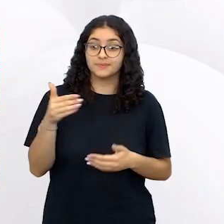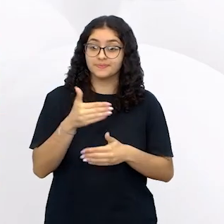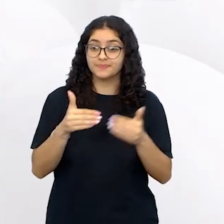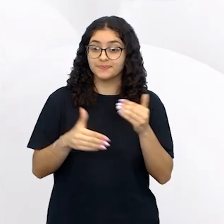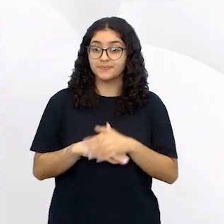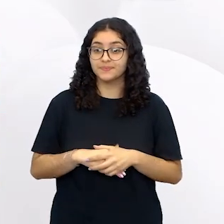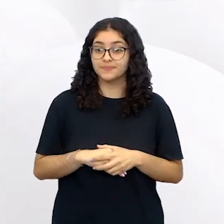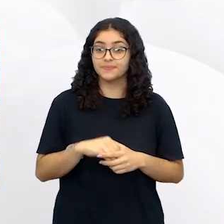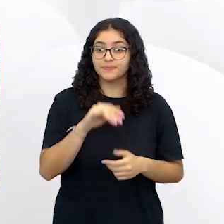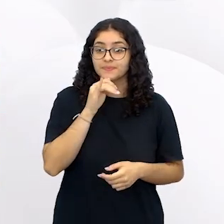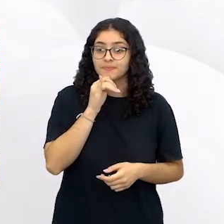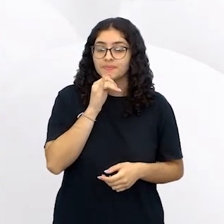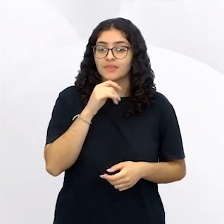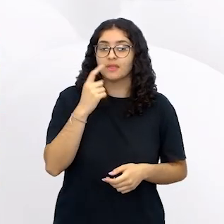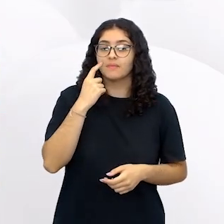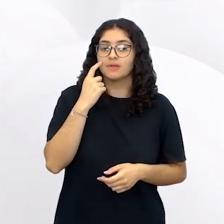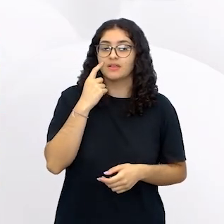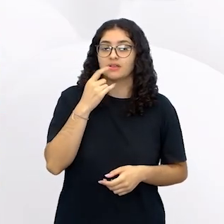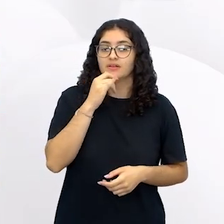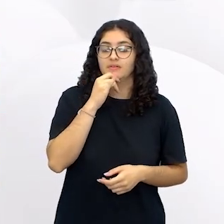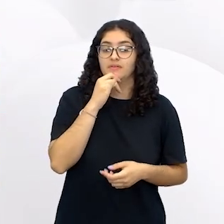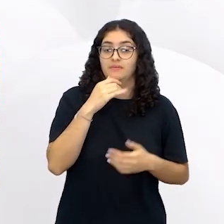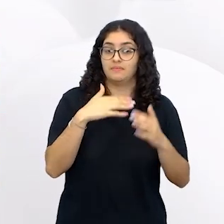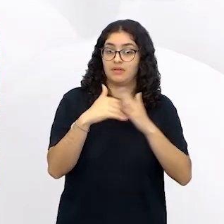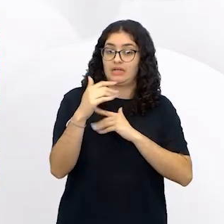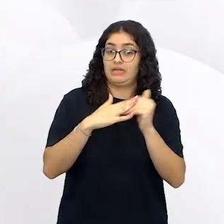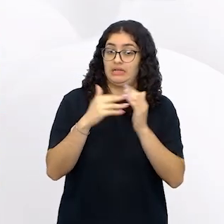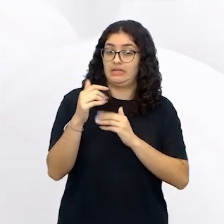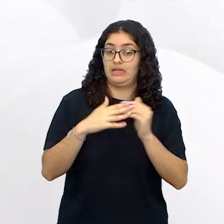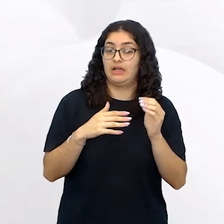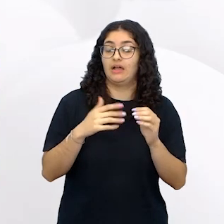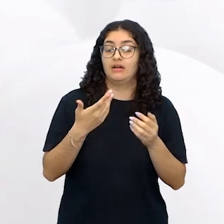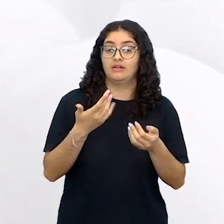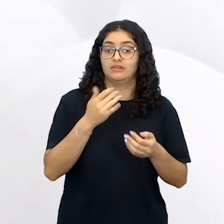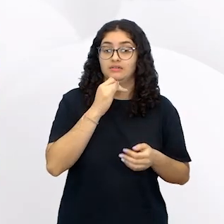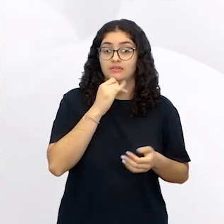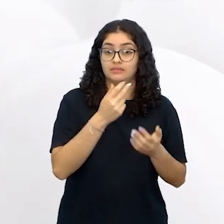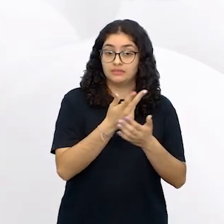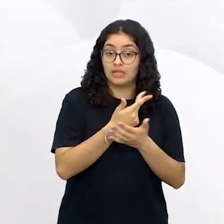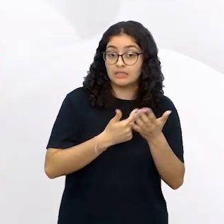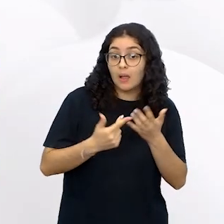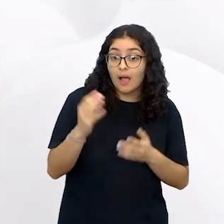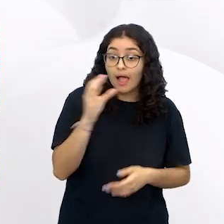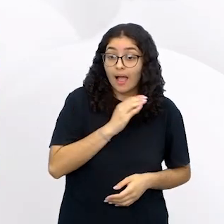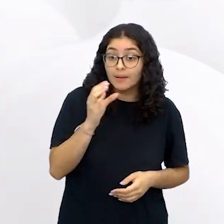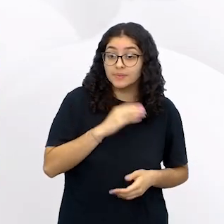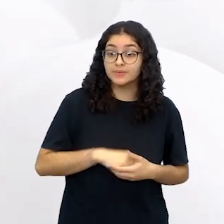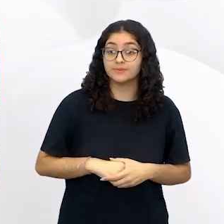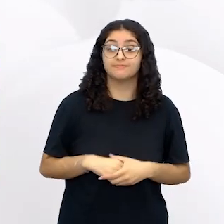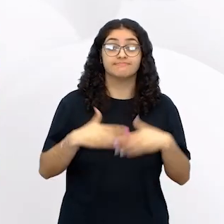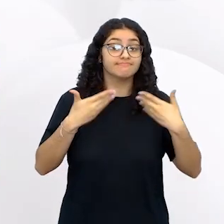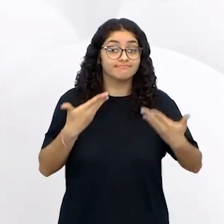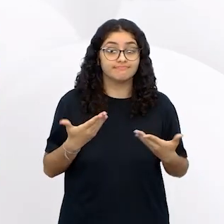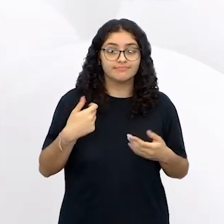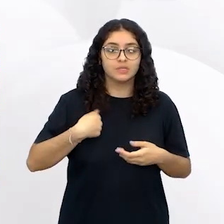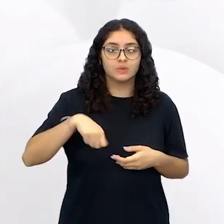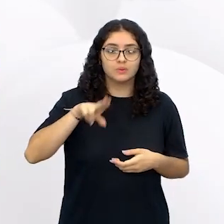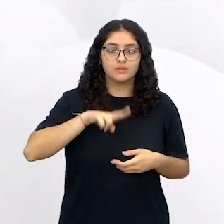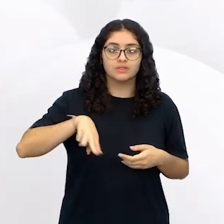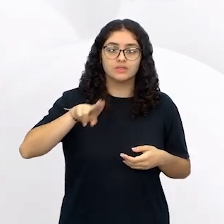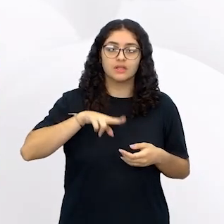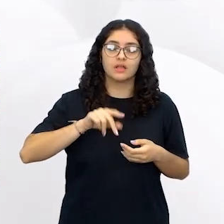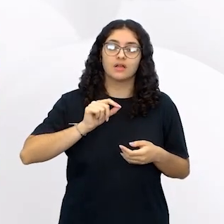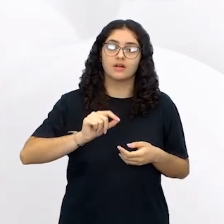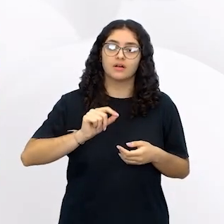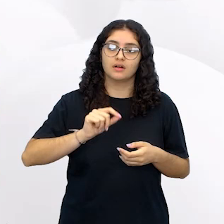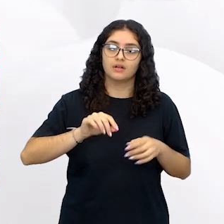slide. Pensei na prática fazer o desenho rápido. E para isso usar a técnica do